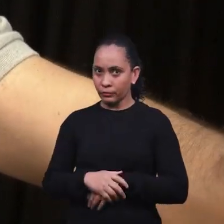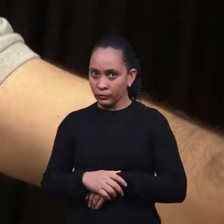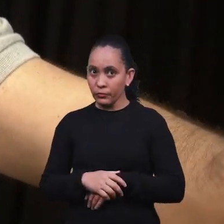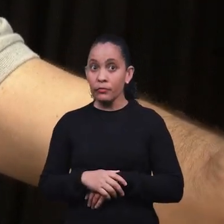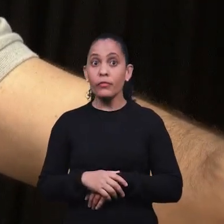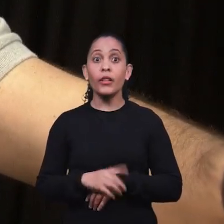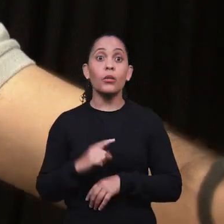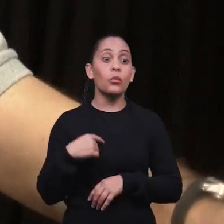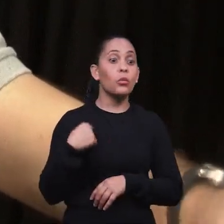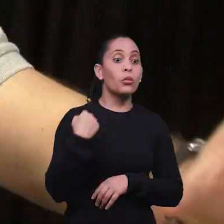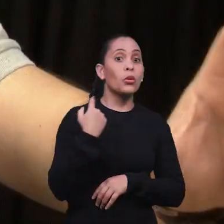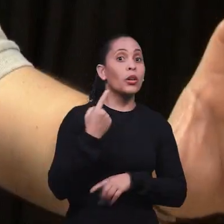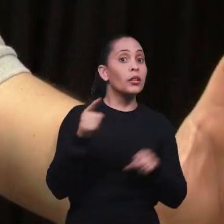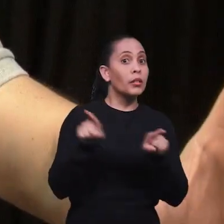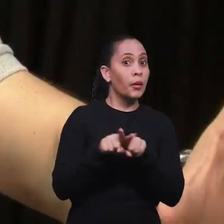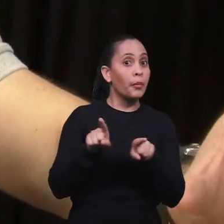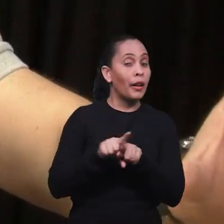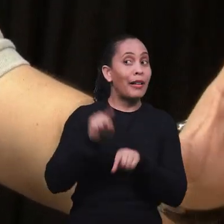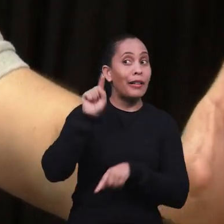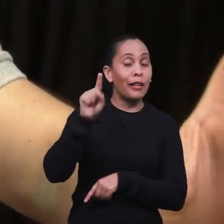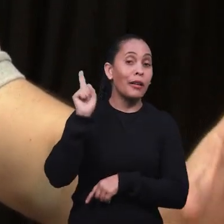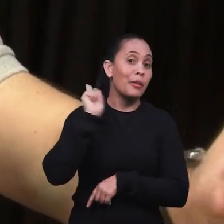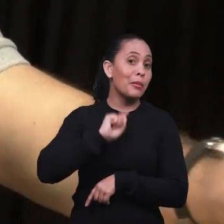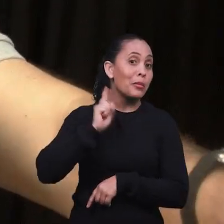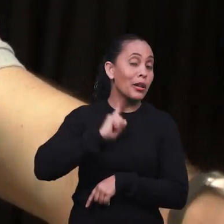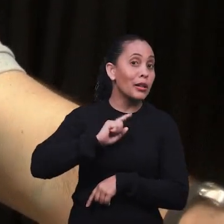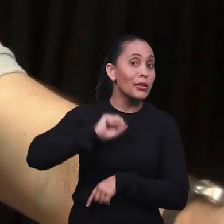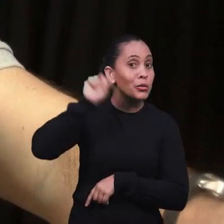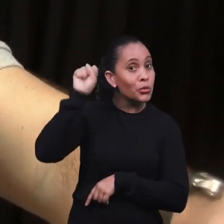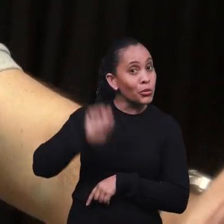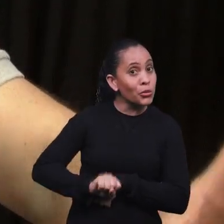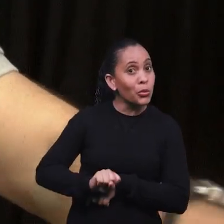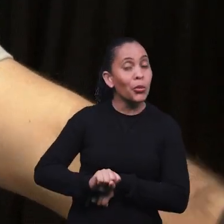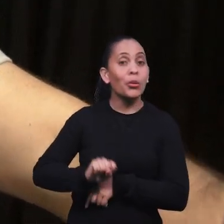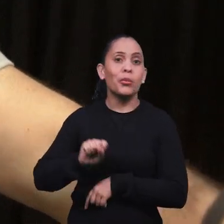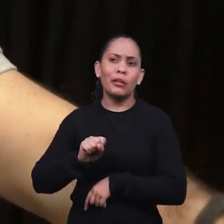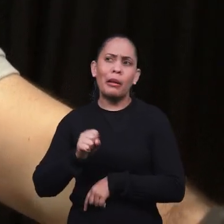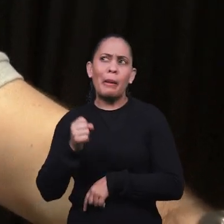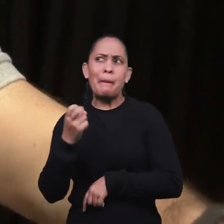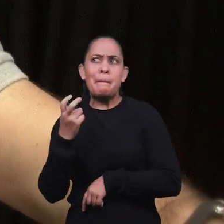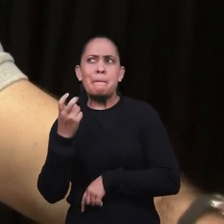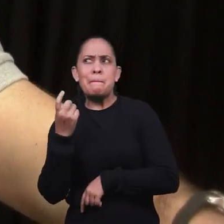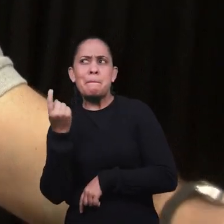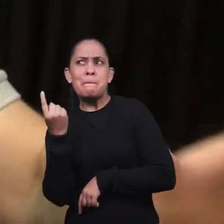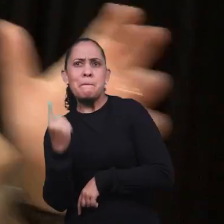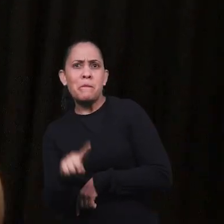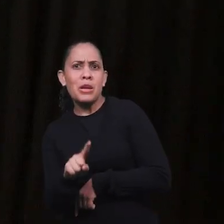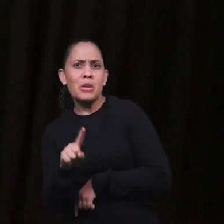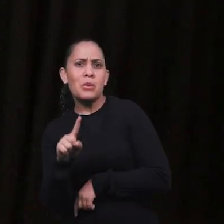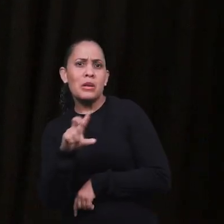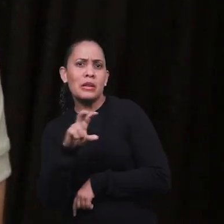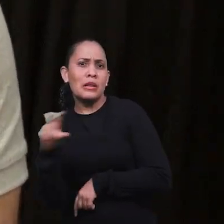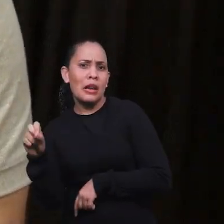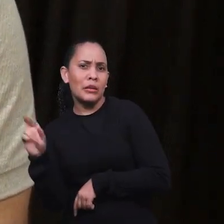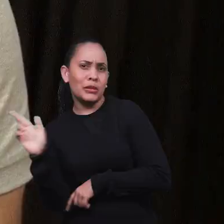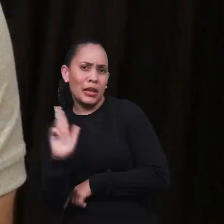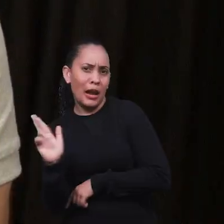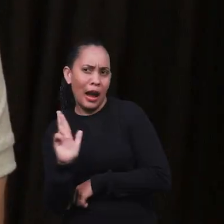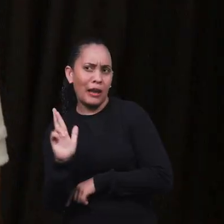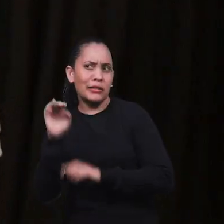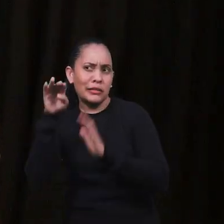de 2.100. Hoje a gente vê café no sul de Minas a 2.700 e vê Conilon de R$ 1.500. A marca